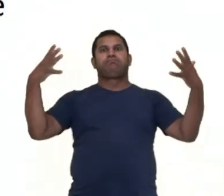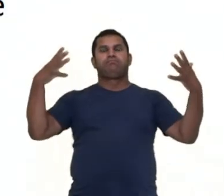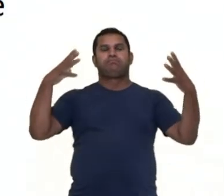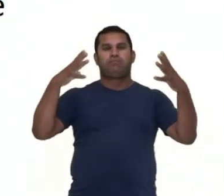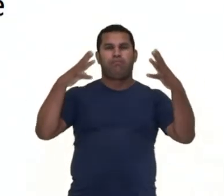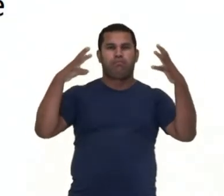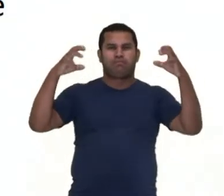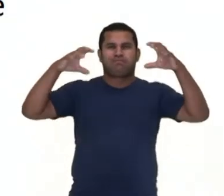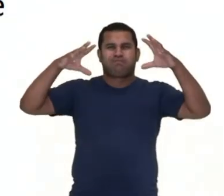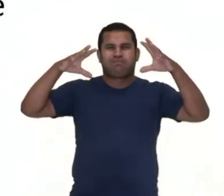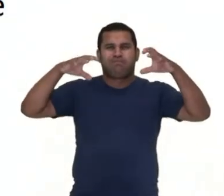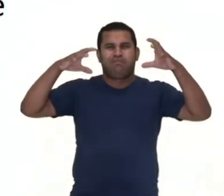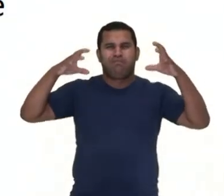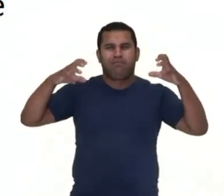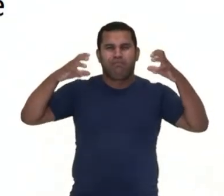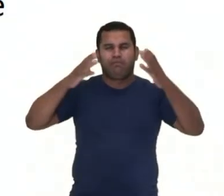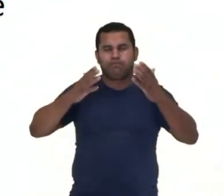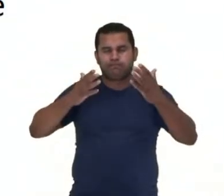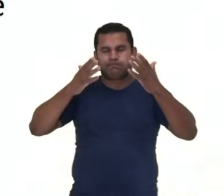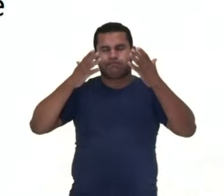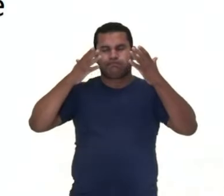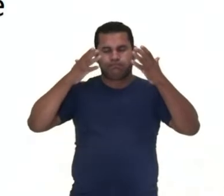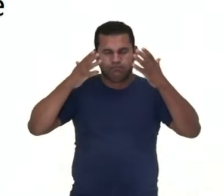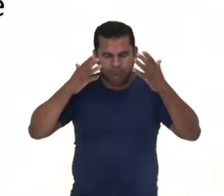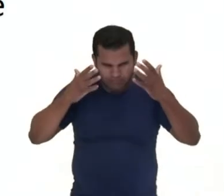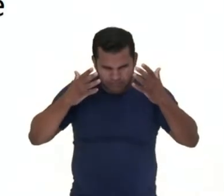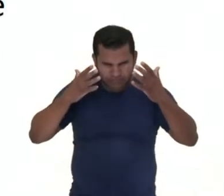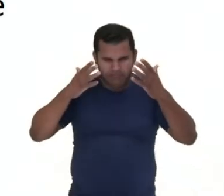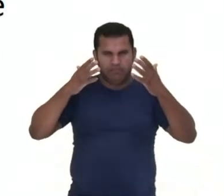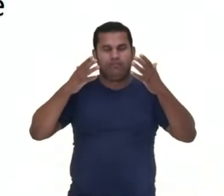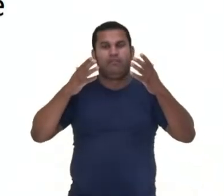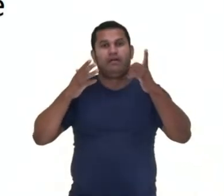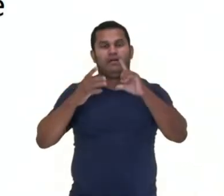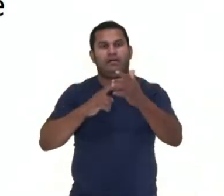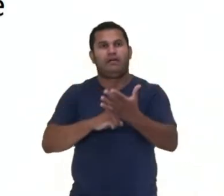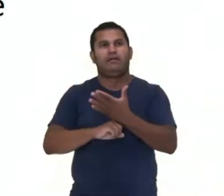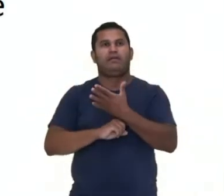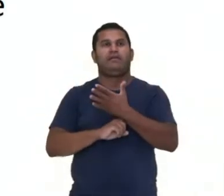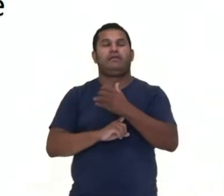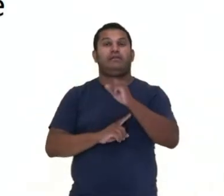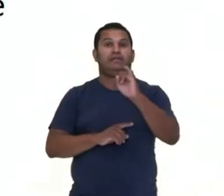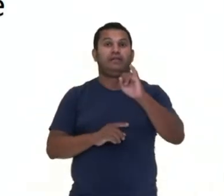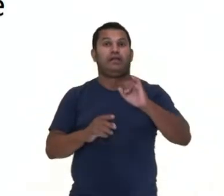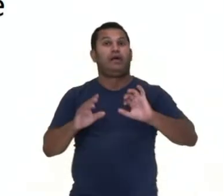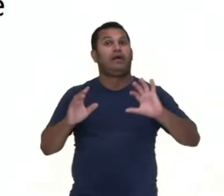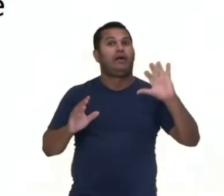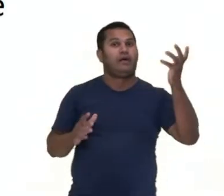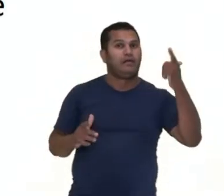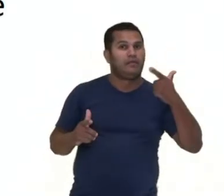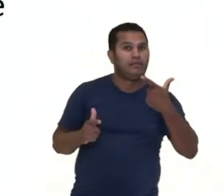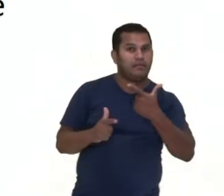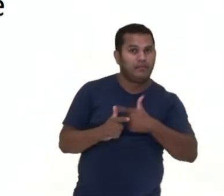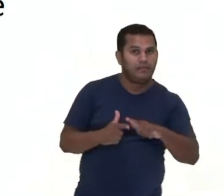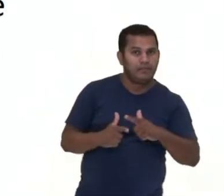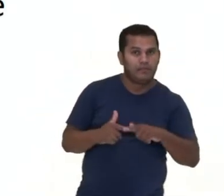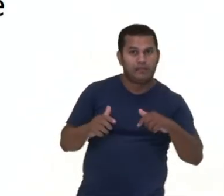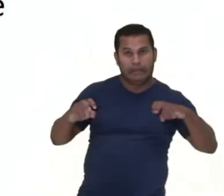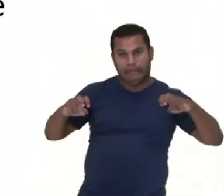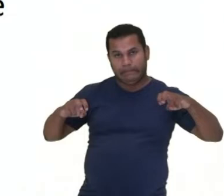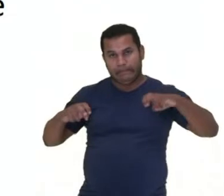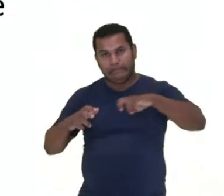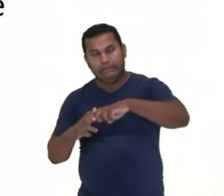zona de enrugamento na metade frontal do veículo. Se ocorrer uma colisão, o compartimento dos